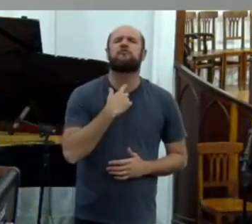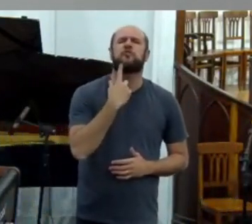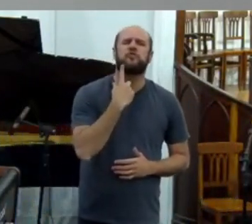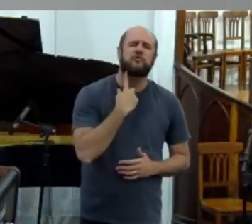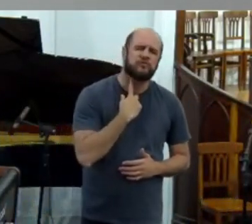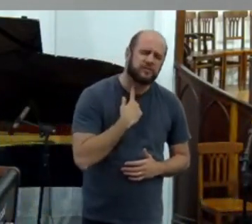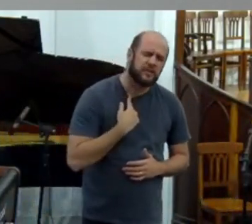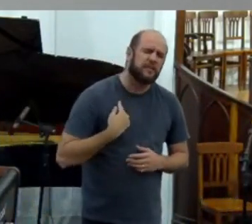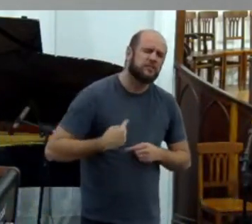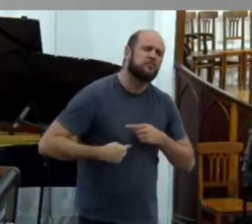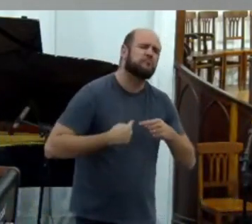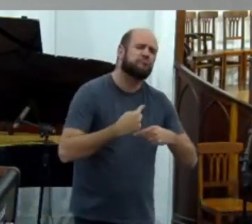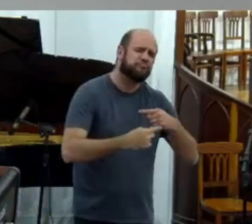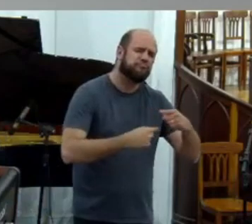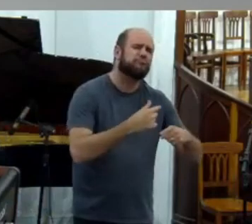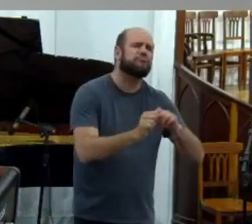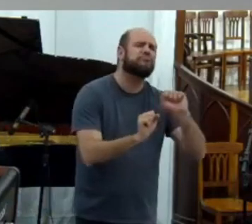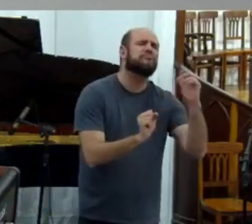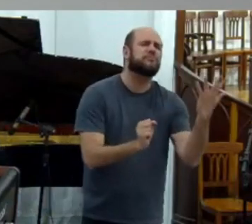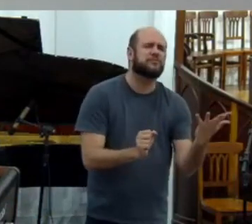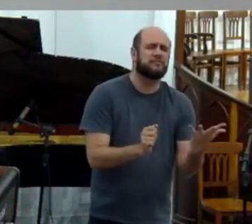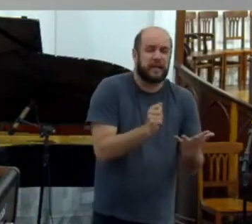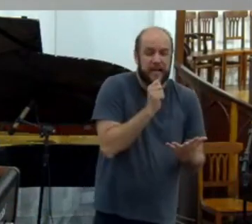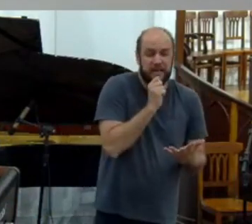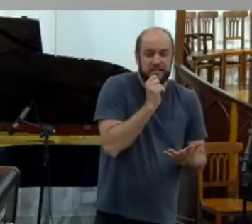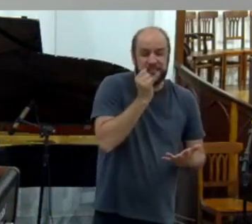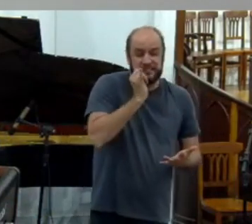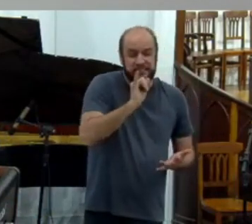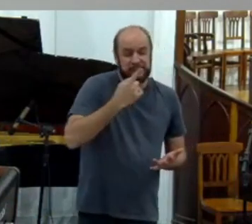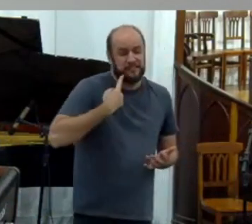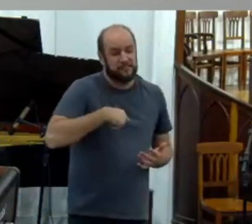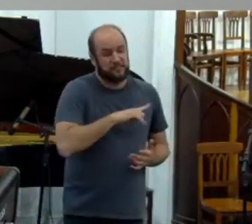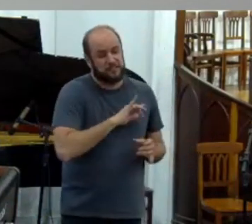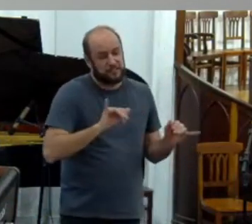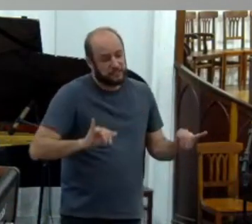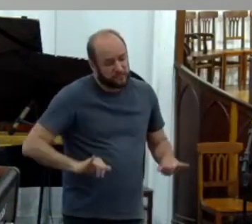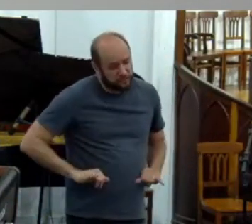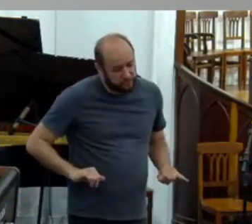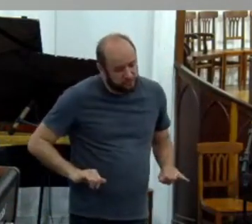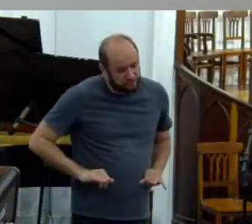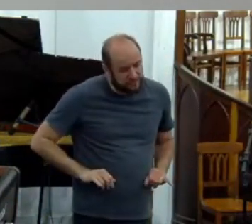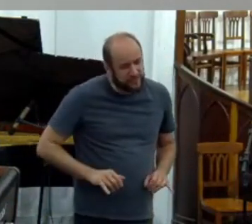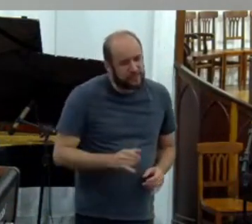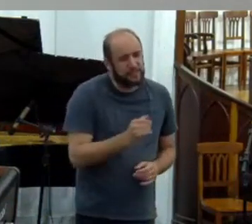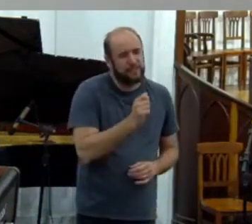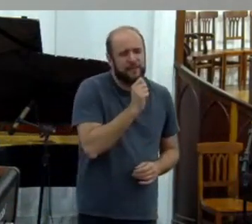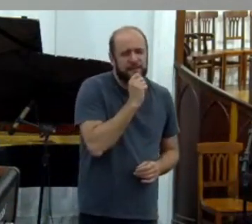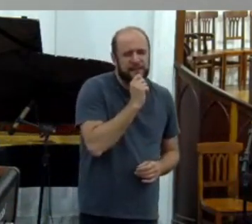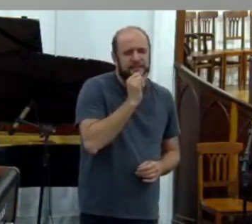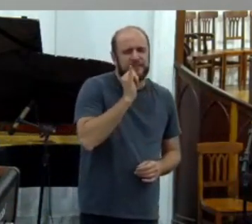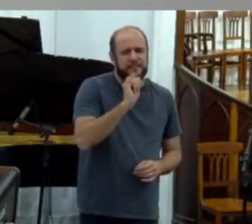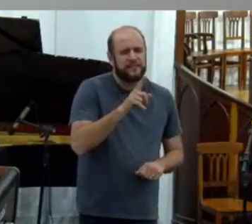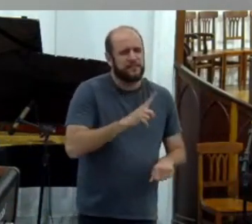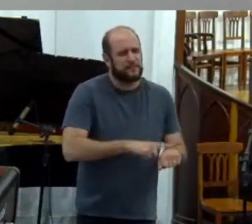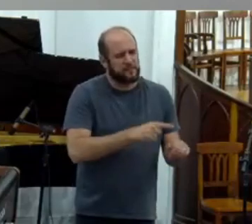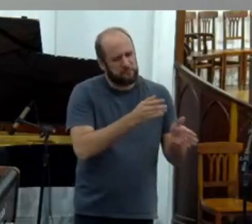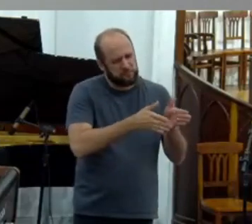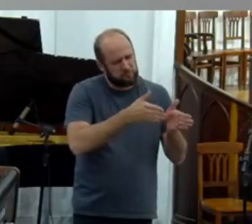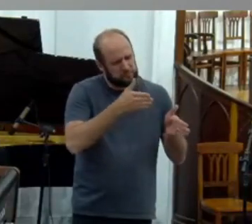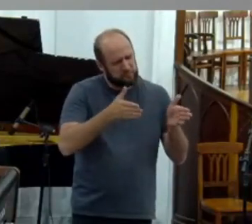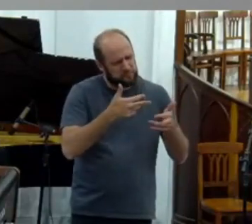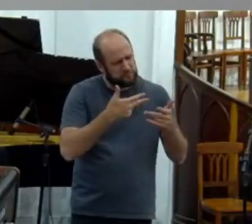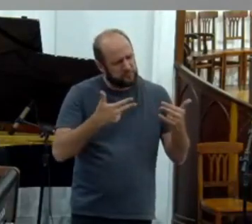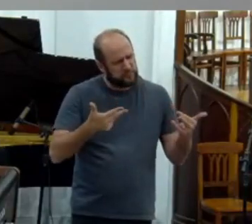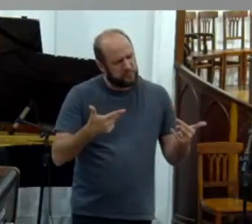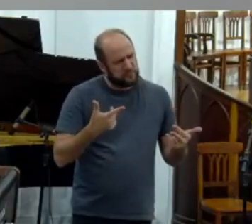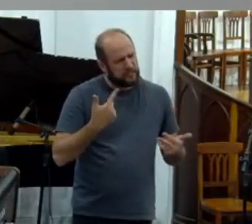em curso, até mesmo quando sofremos, até mesmo quando o tempo é marcado por eventos que num primeiro momento não